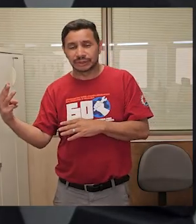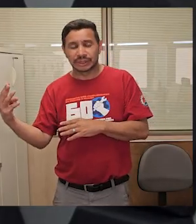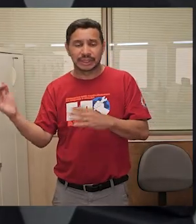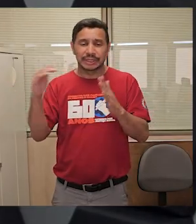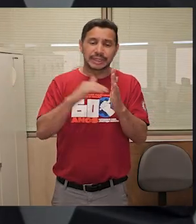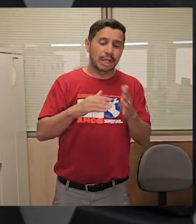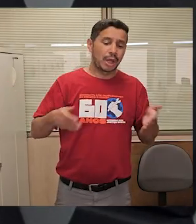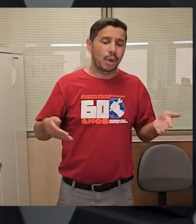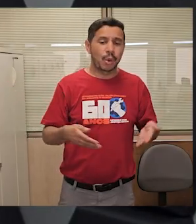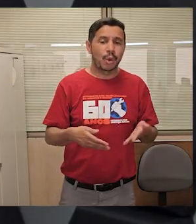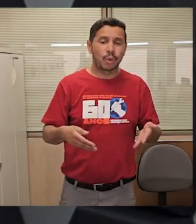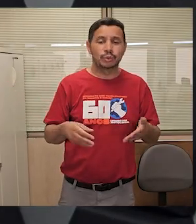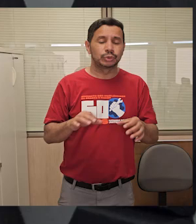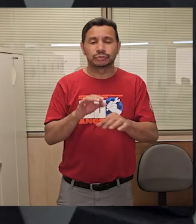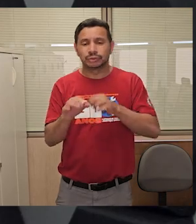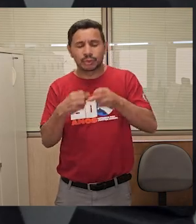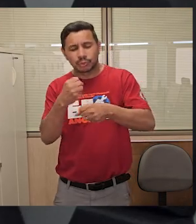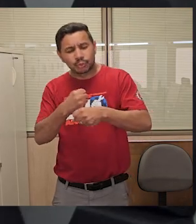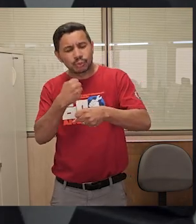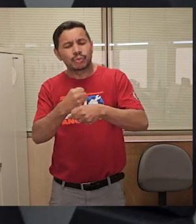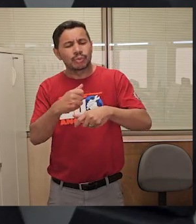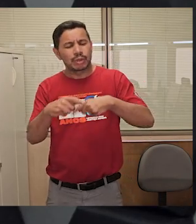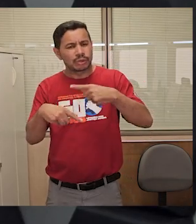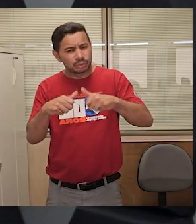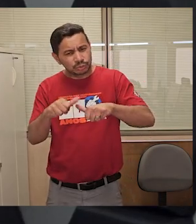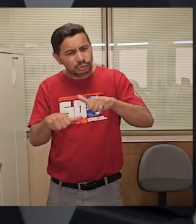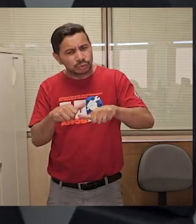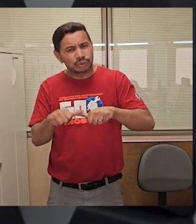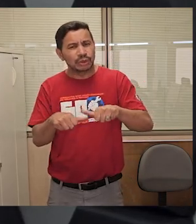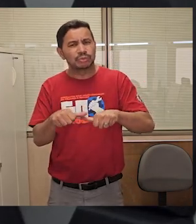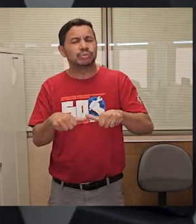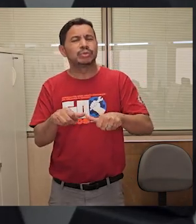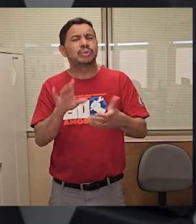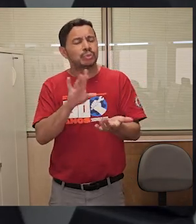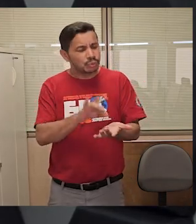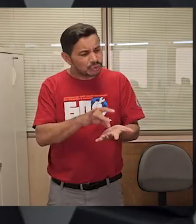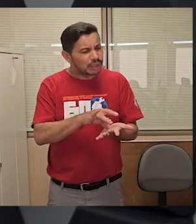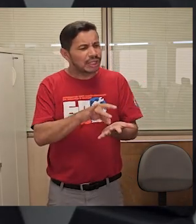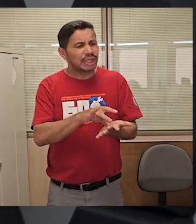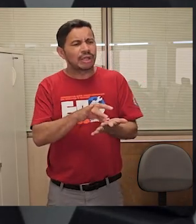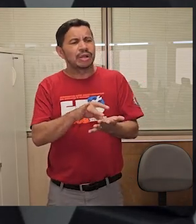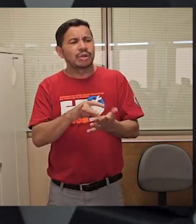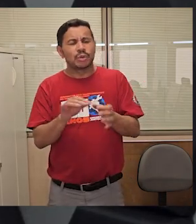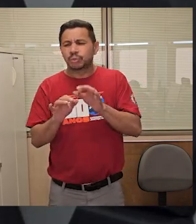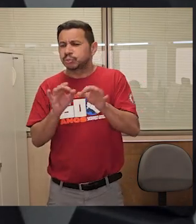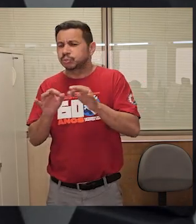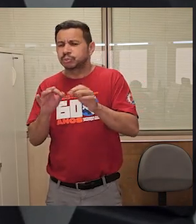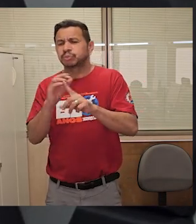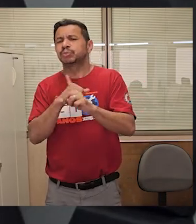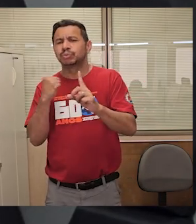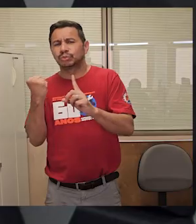grande concertação de reconstrução, né? Porque é literalmente uma reconstrução mesmo, né? De programas sociais que